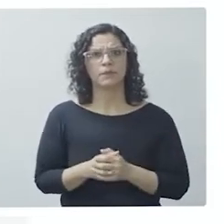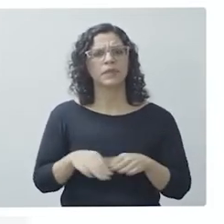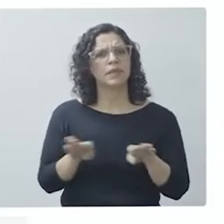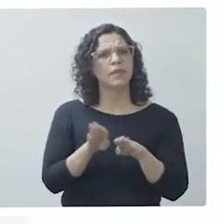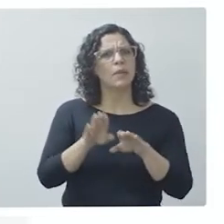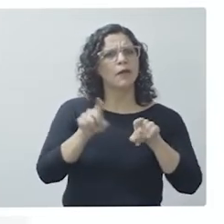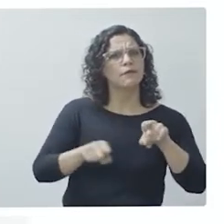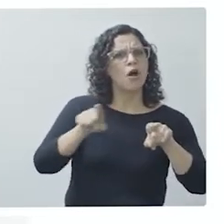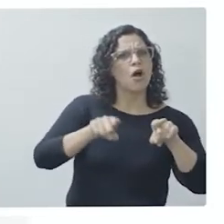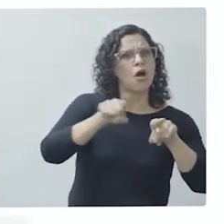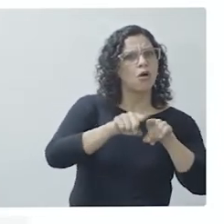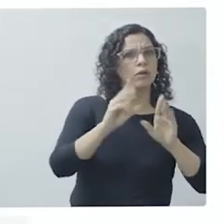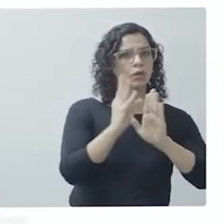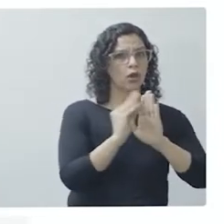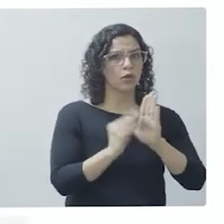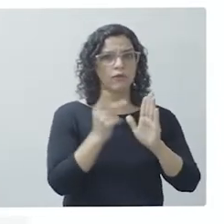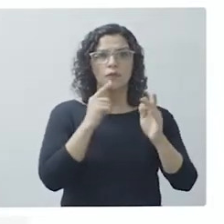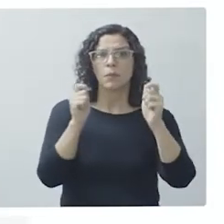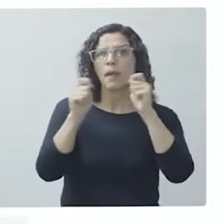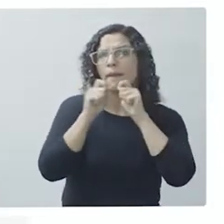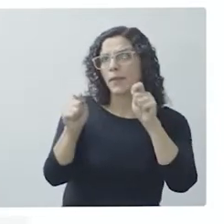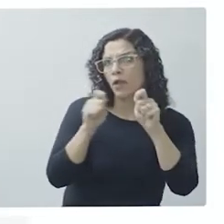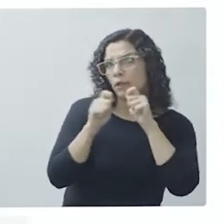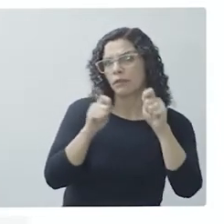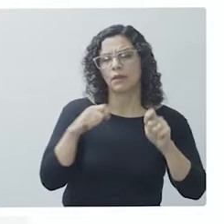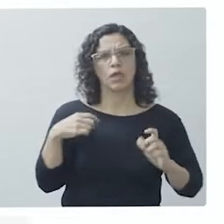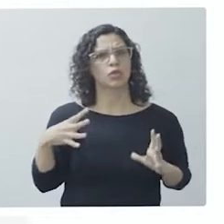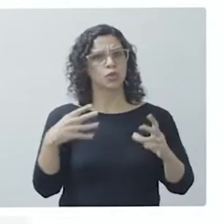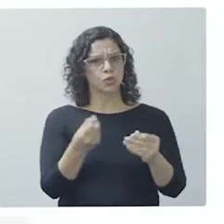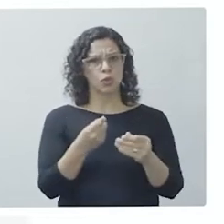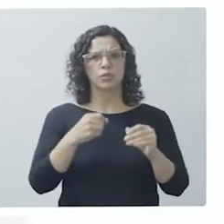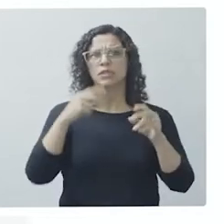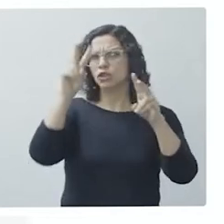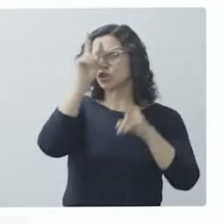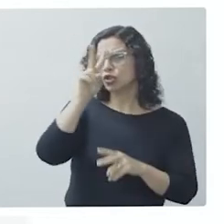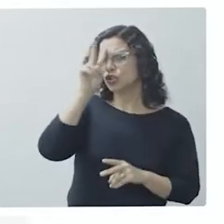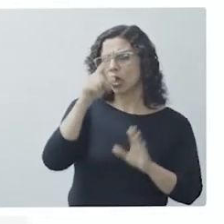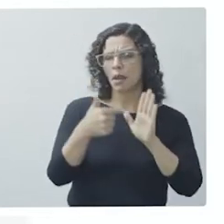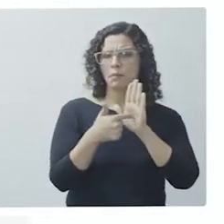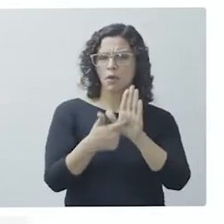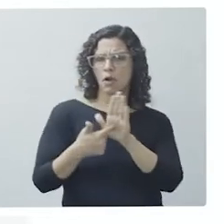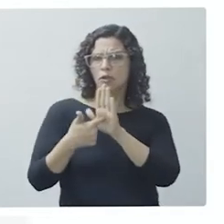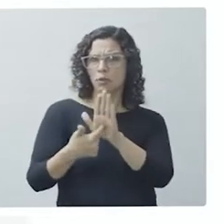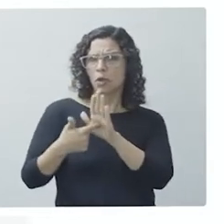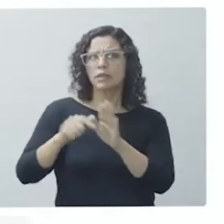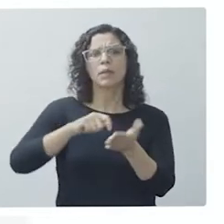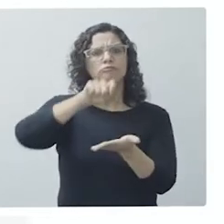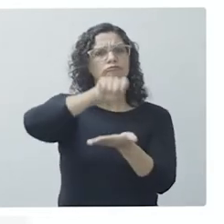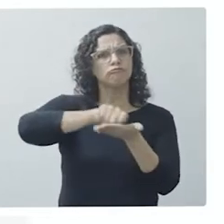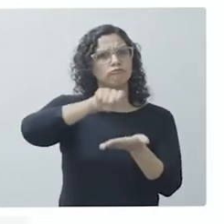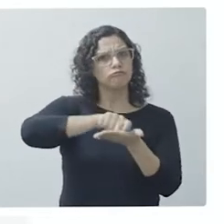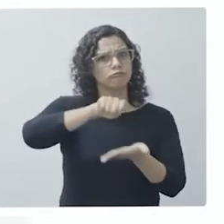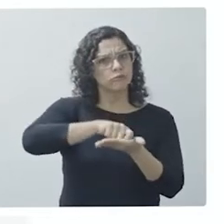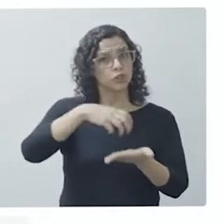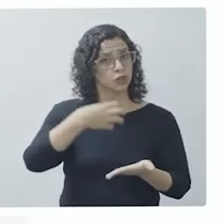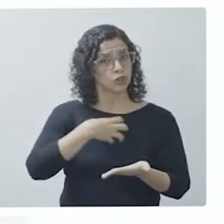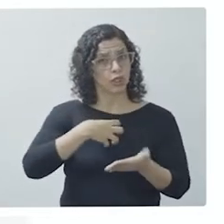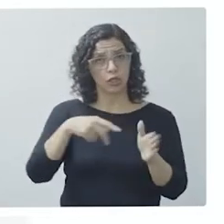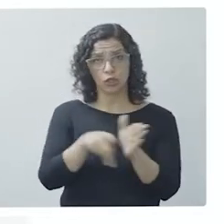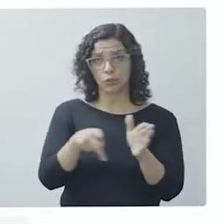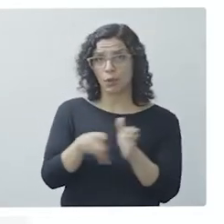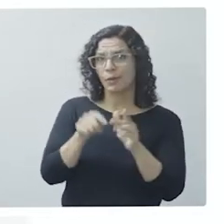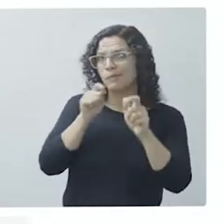foi retomado a questão da reportagem, que todas essas histórias, elas foram escritas em forma